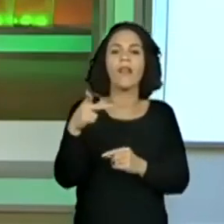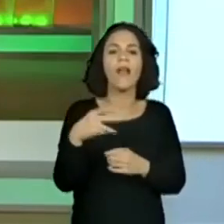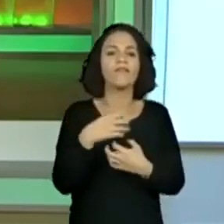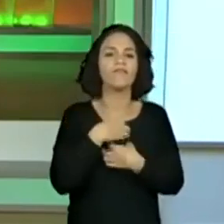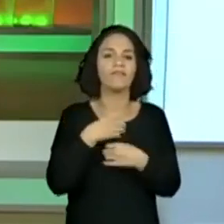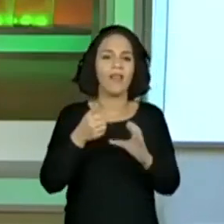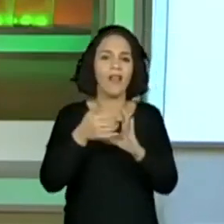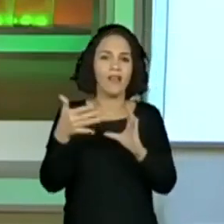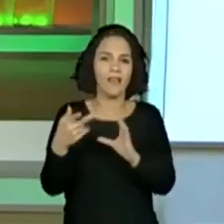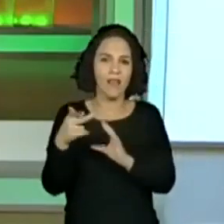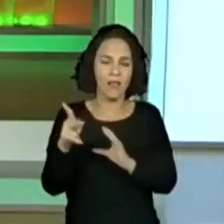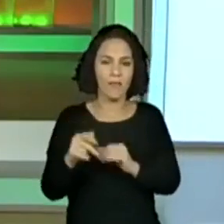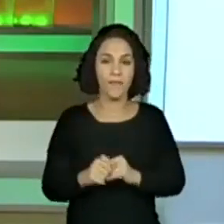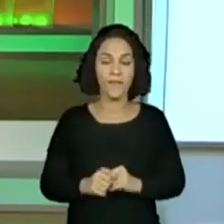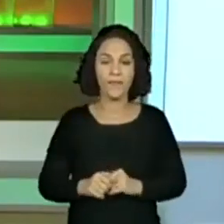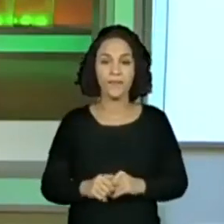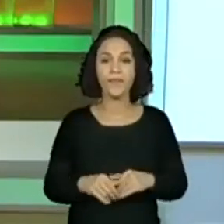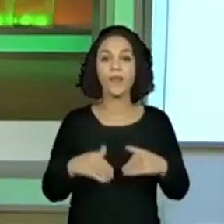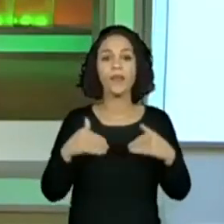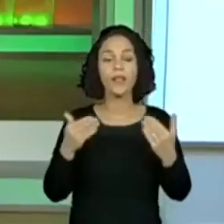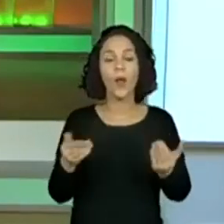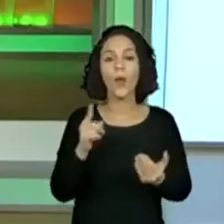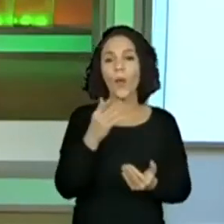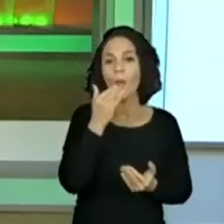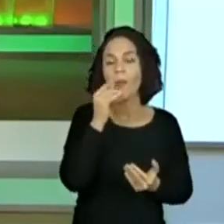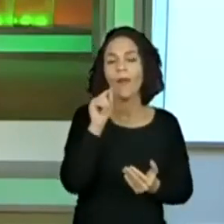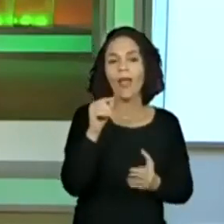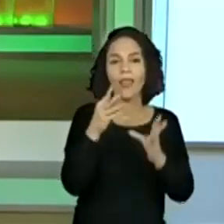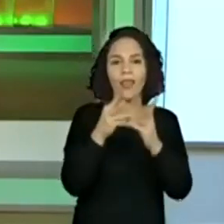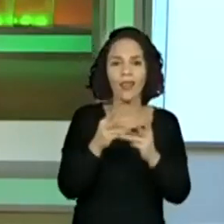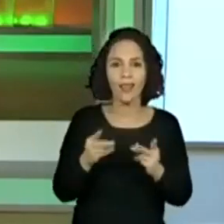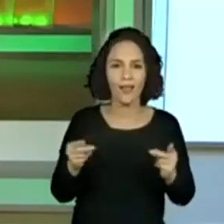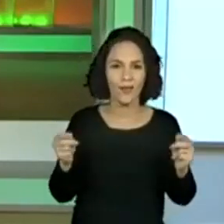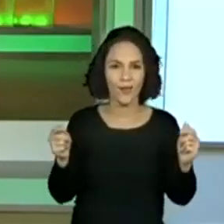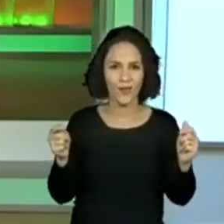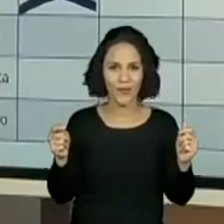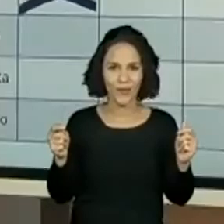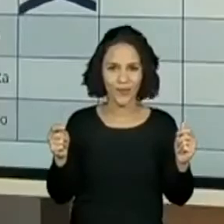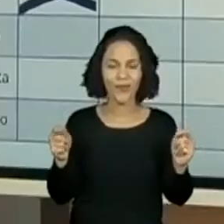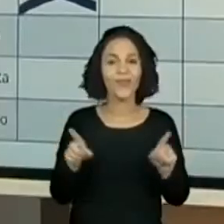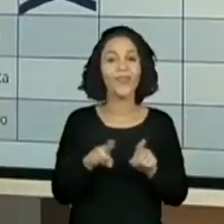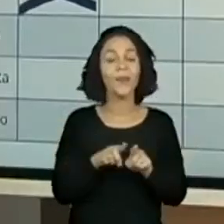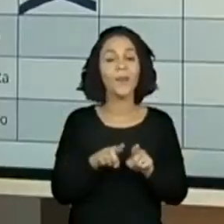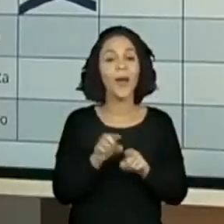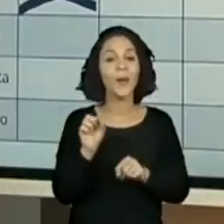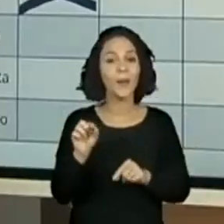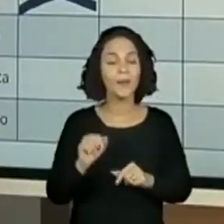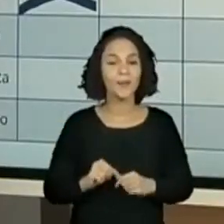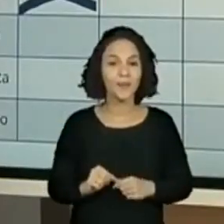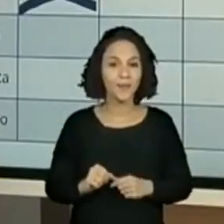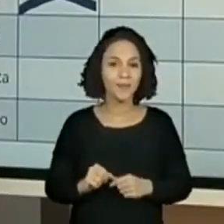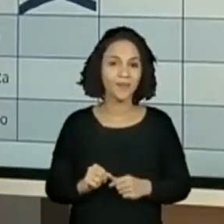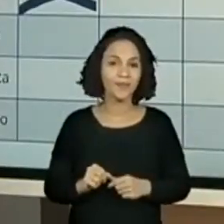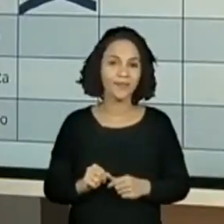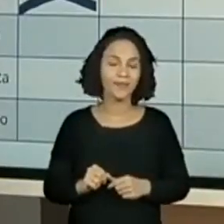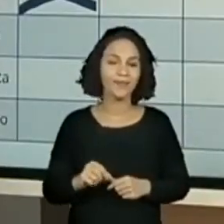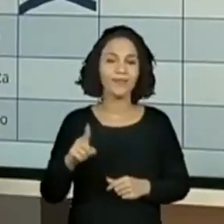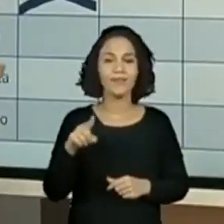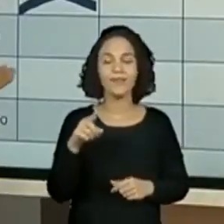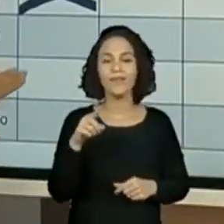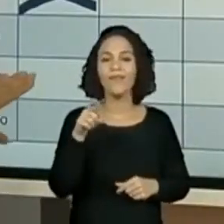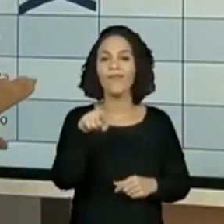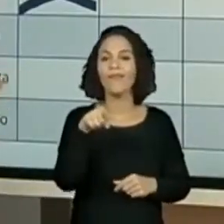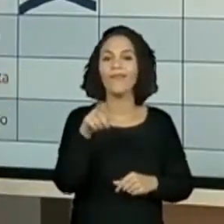da alimentação? Então, alimentos líquidos, não é? E ela tem aí um aparelho